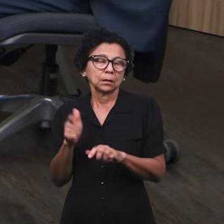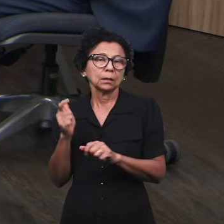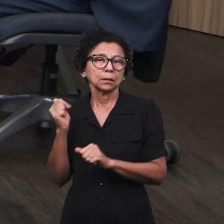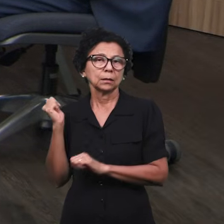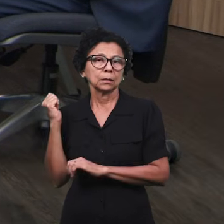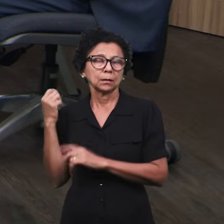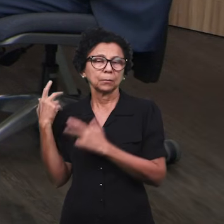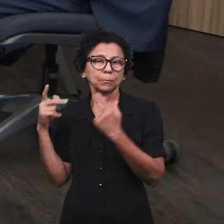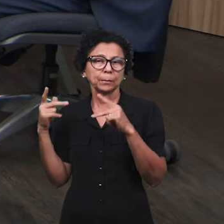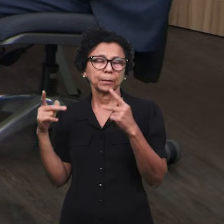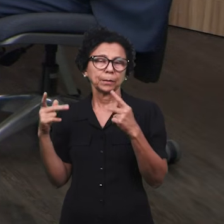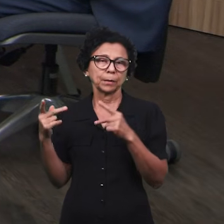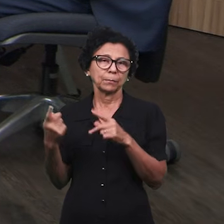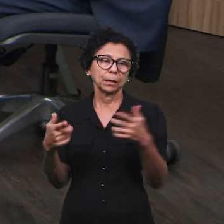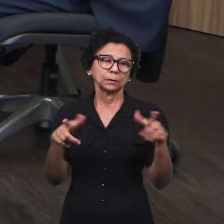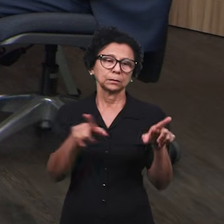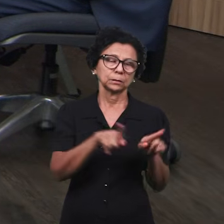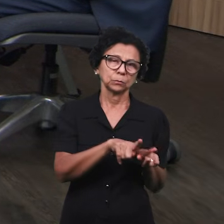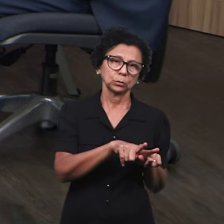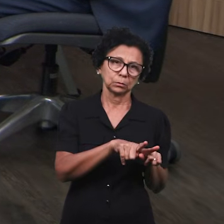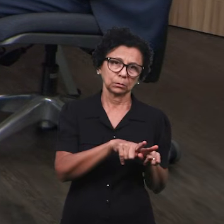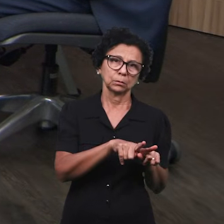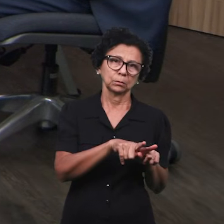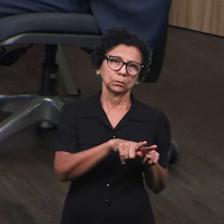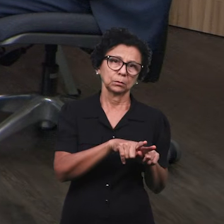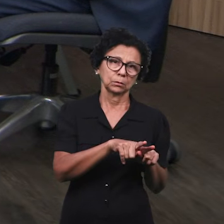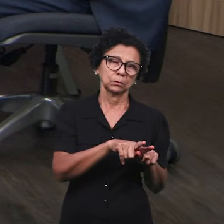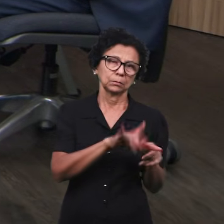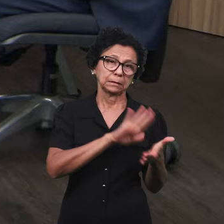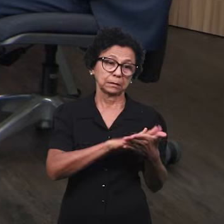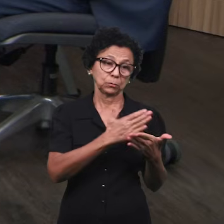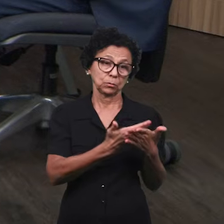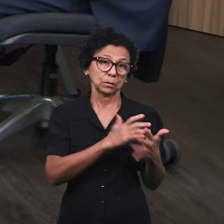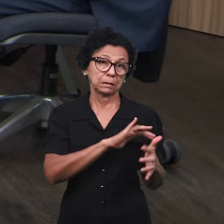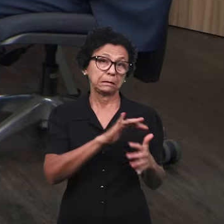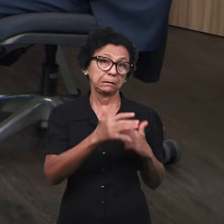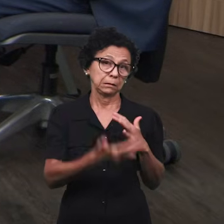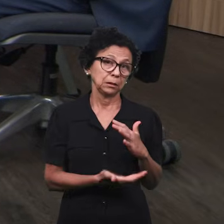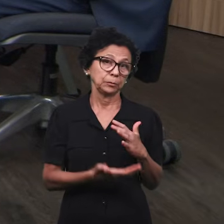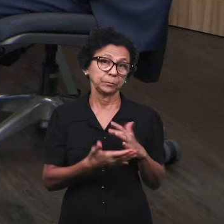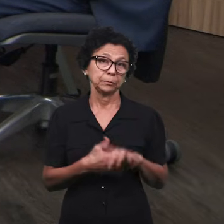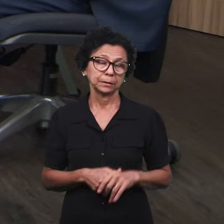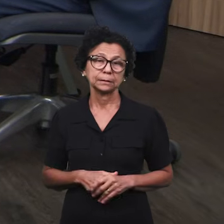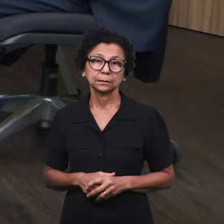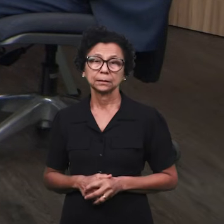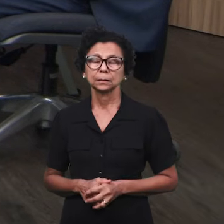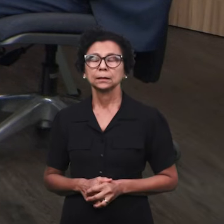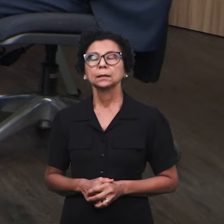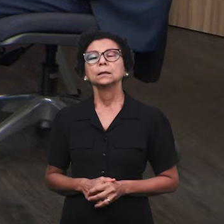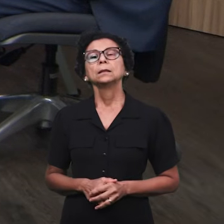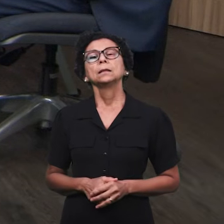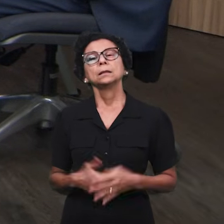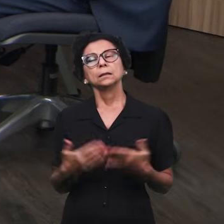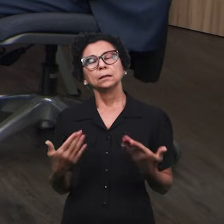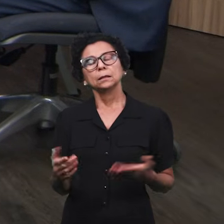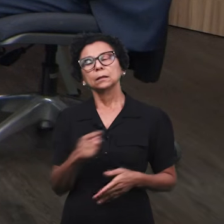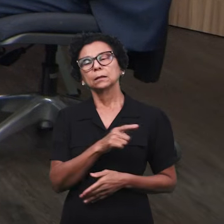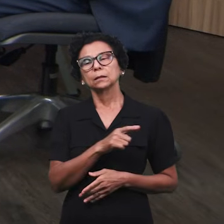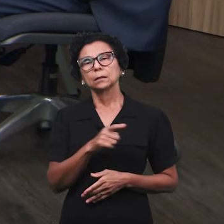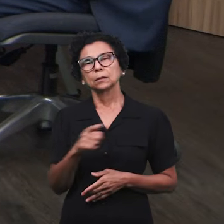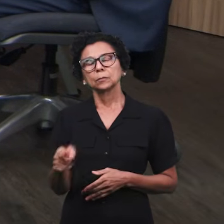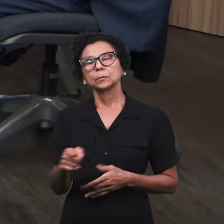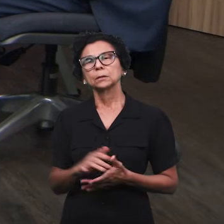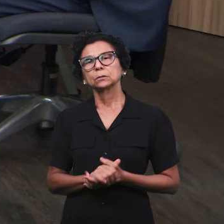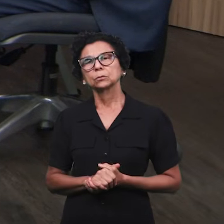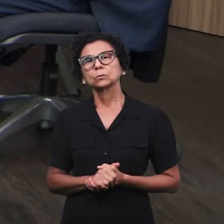uma adequação de uma expressão que é falada em português, né, para que quem está ouvindo possa compreender,